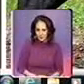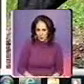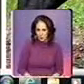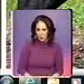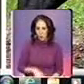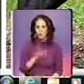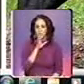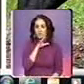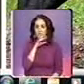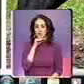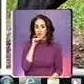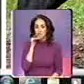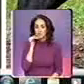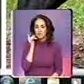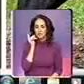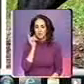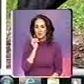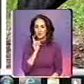Que